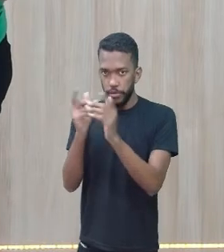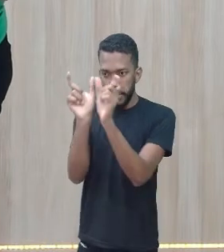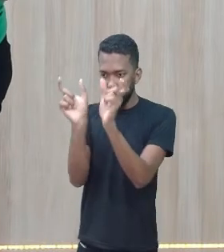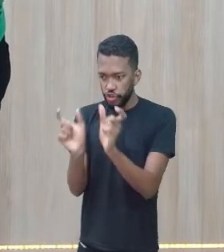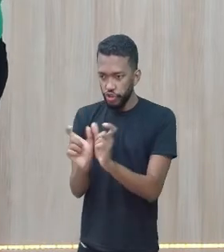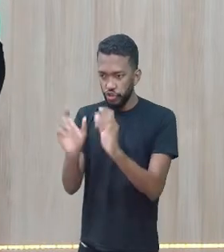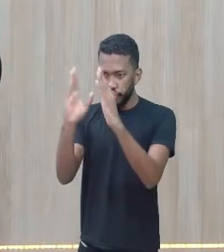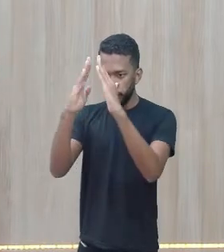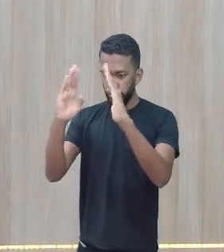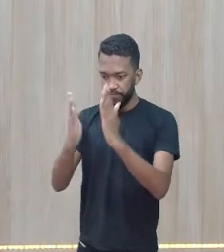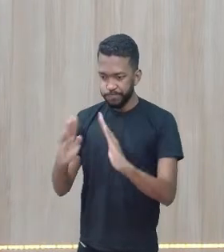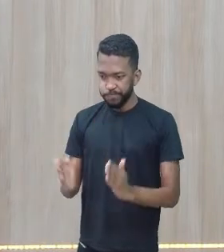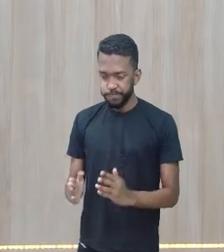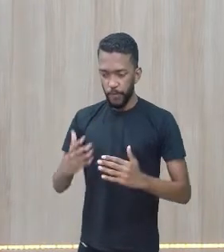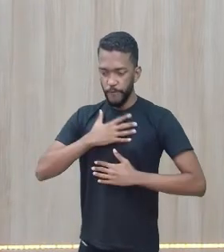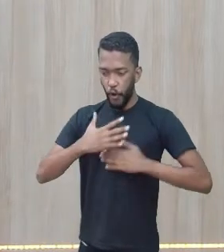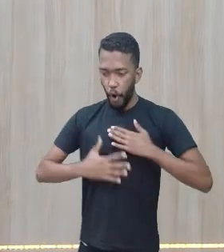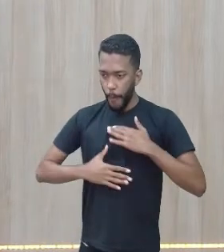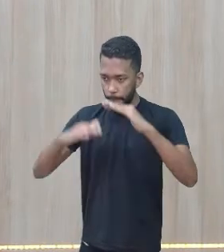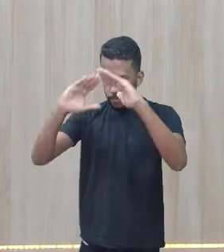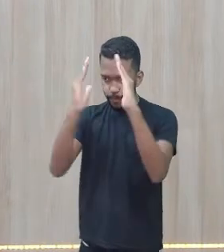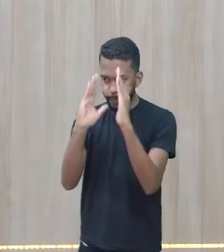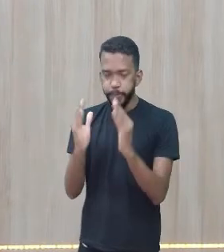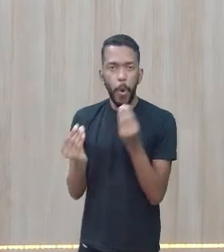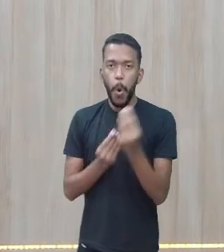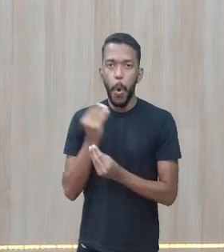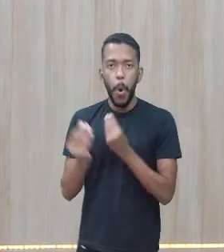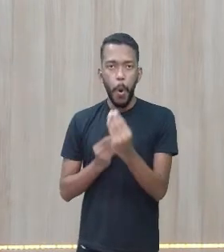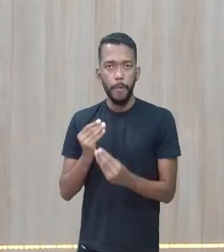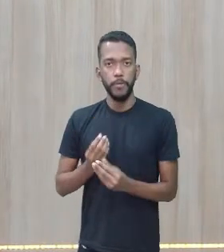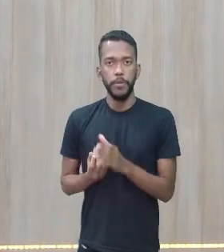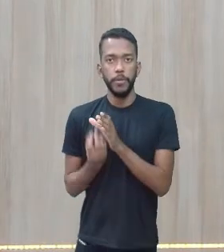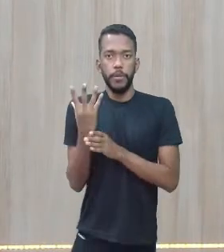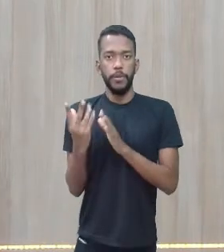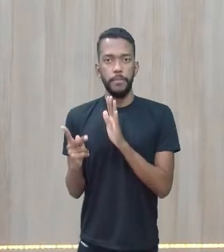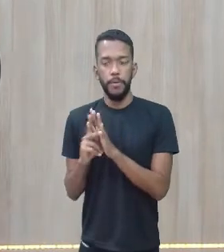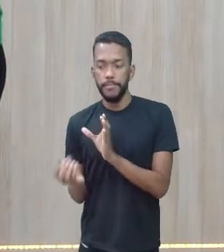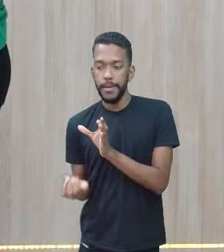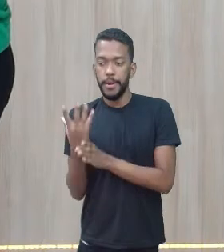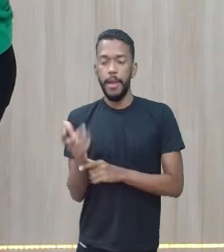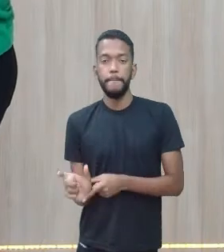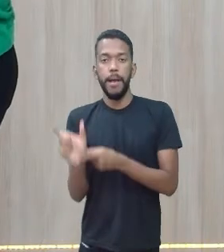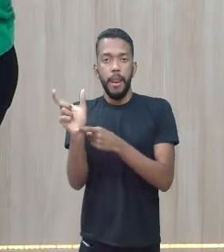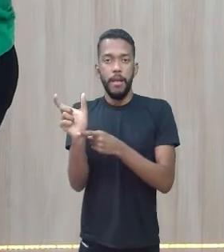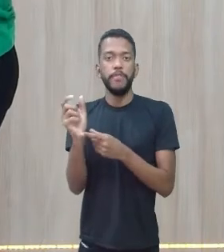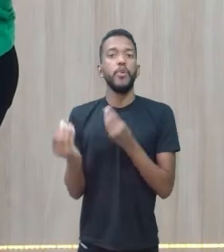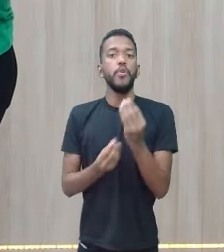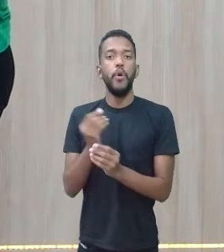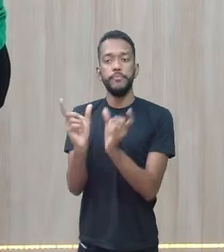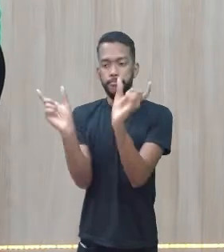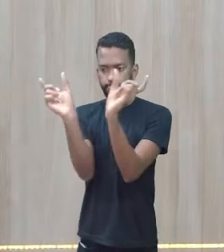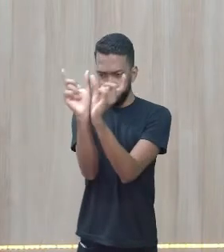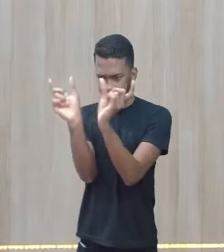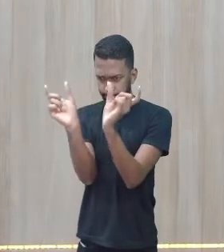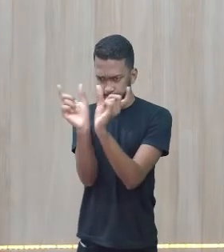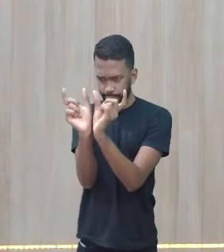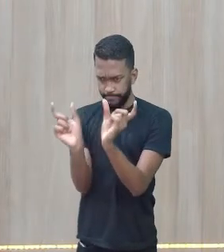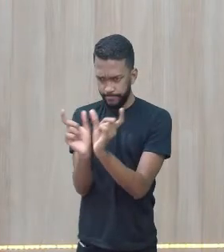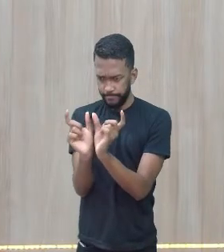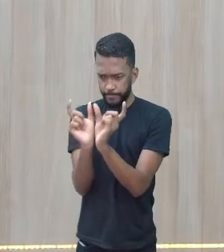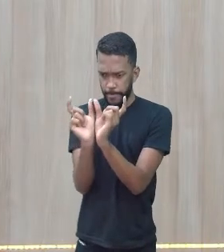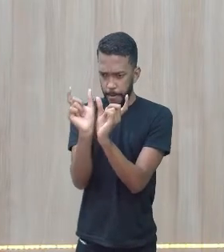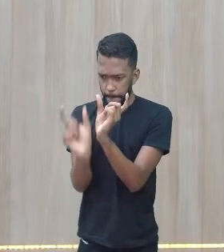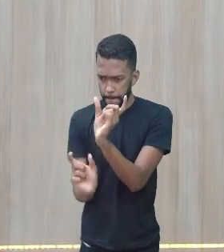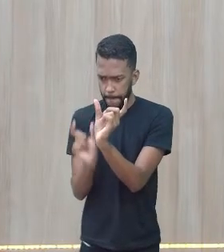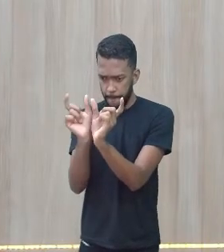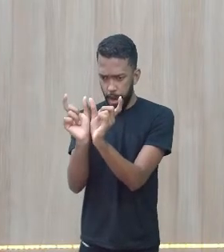de estudo, não é, da forma, como se deu a formação dessa palavra. Vocês lembram que no início, na